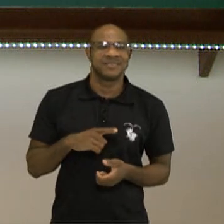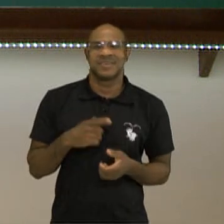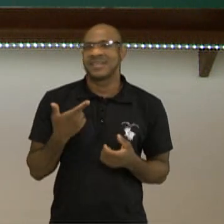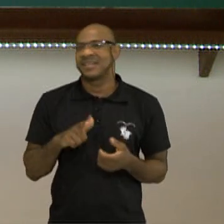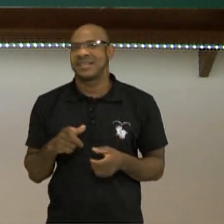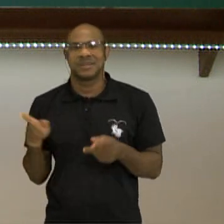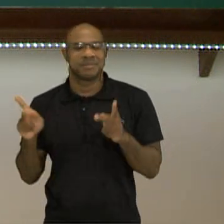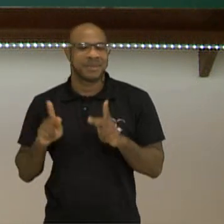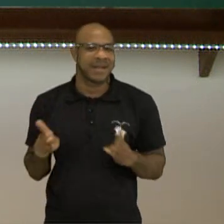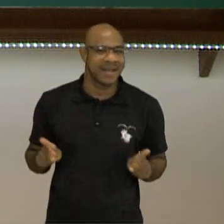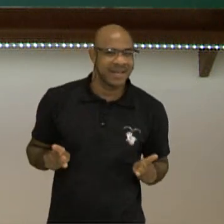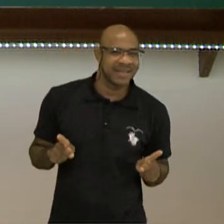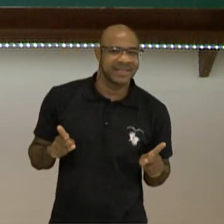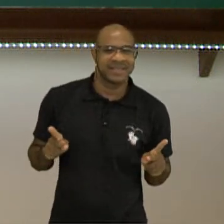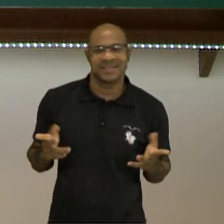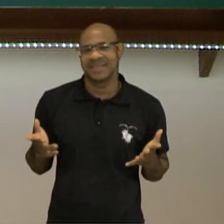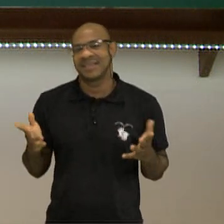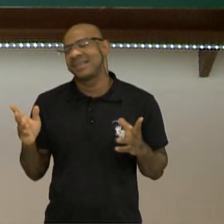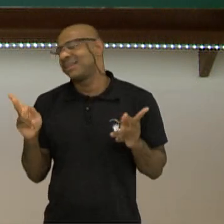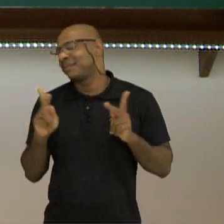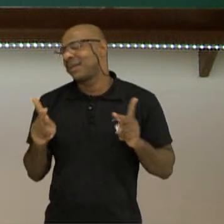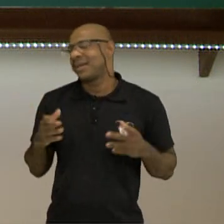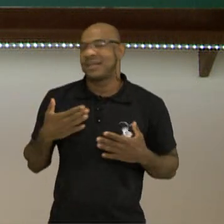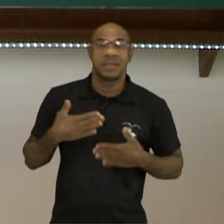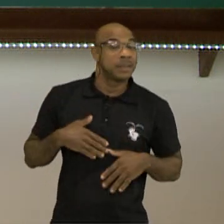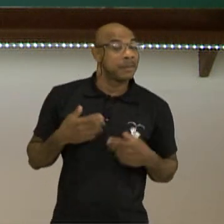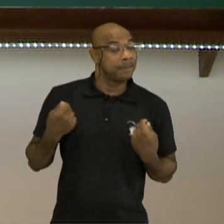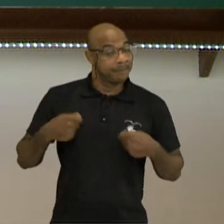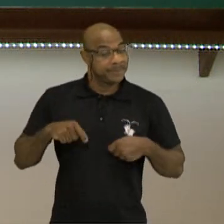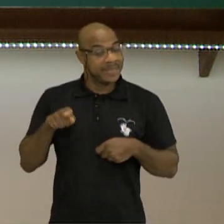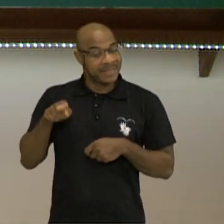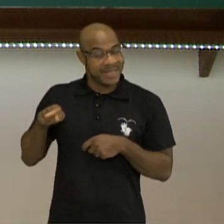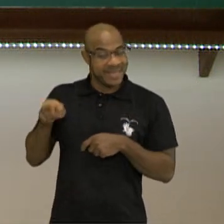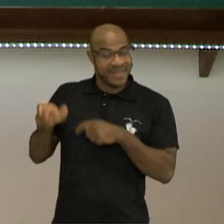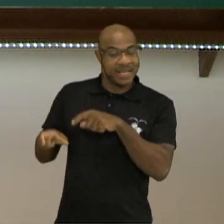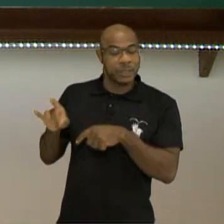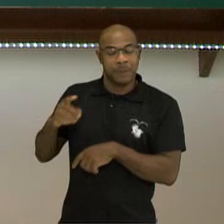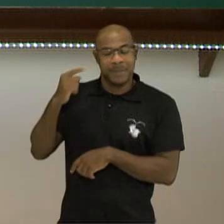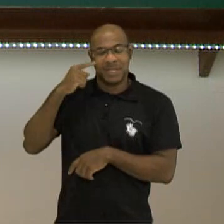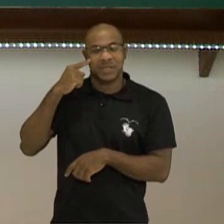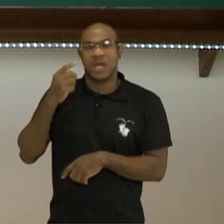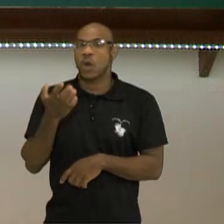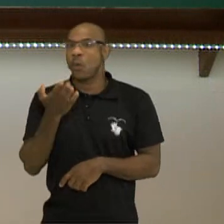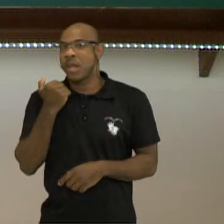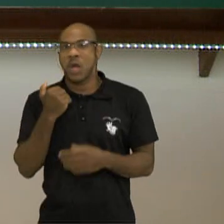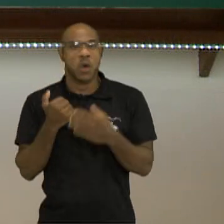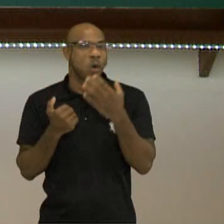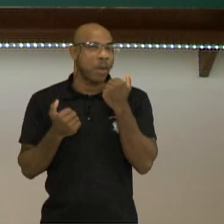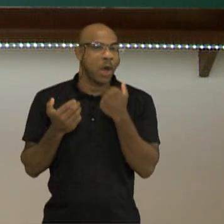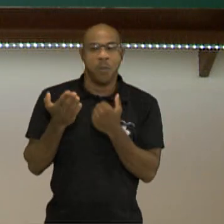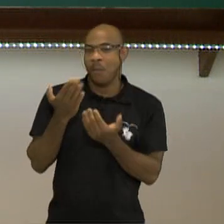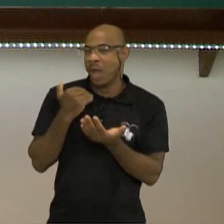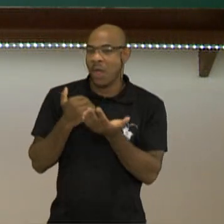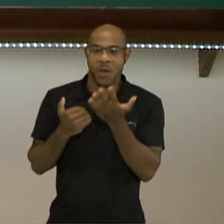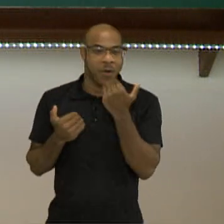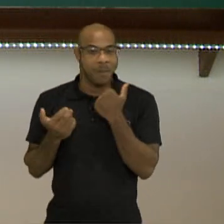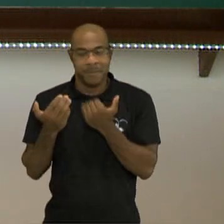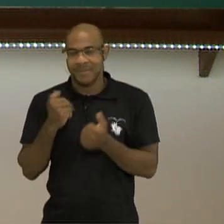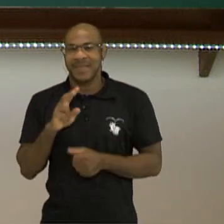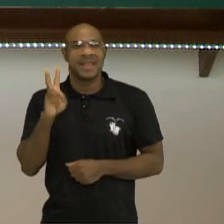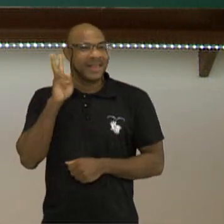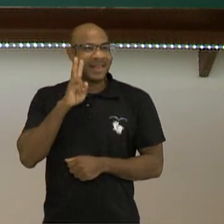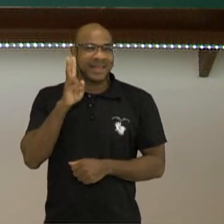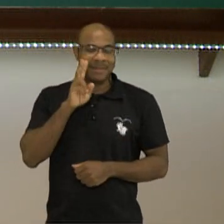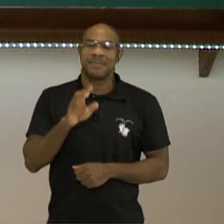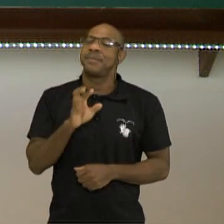ter harmonia? Para ele tem que ter comida no meio, então tem que ter muita torta. Lembra disso para a gente poder responder